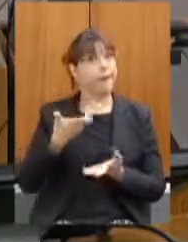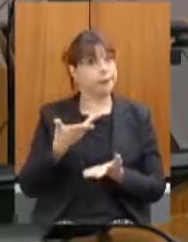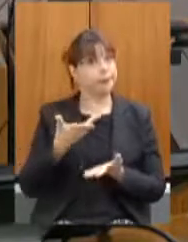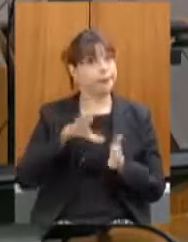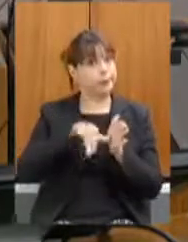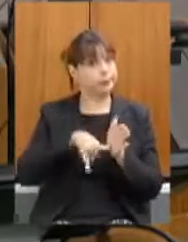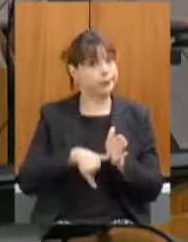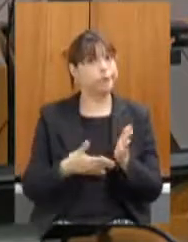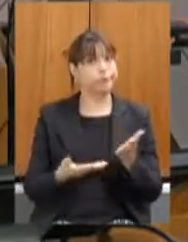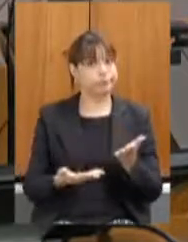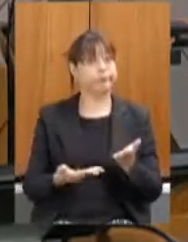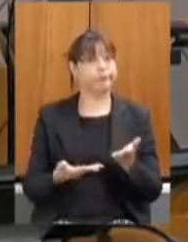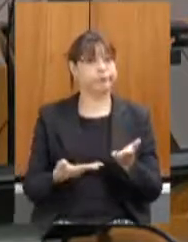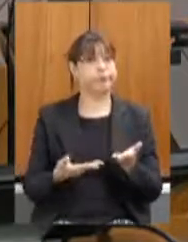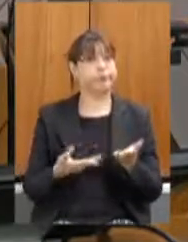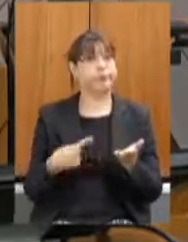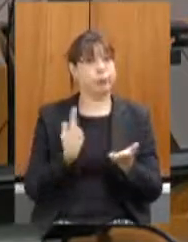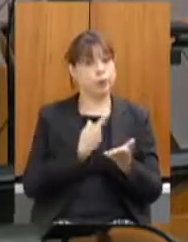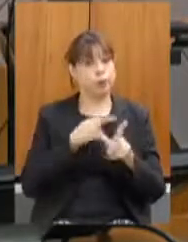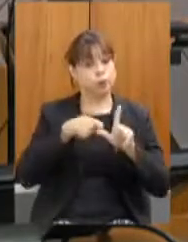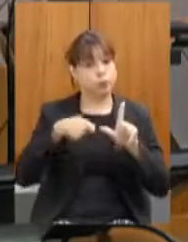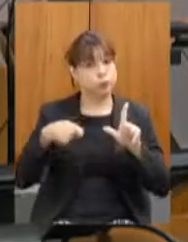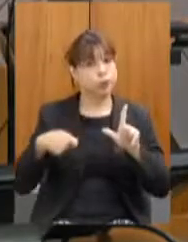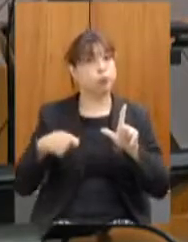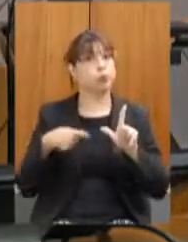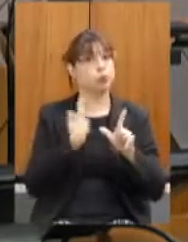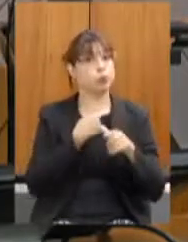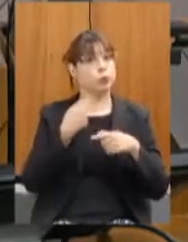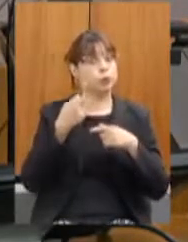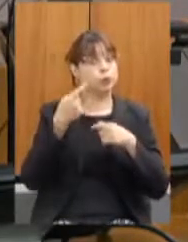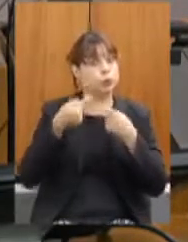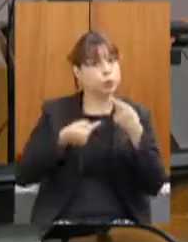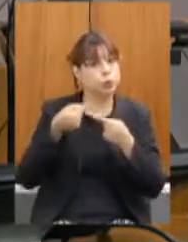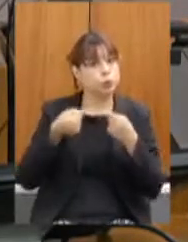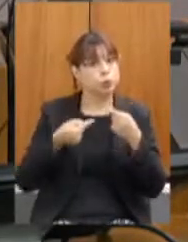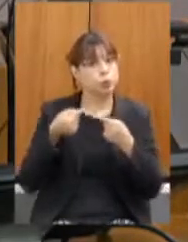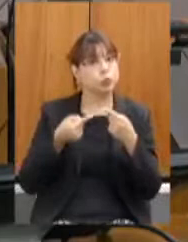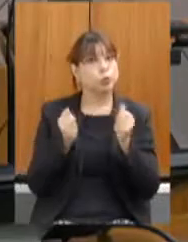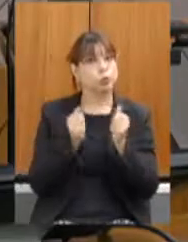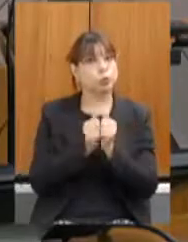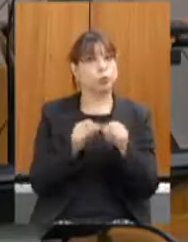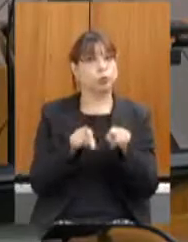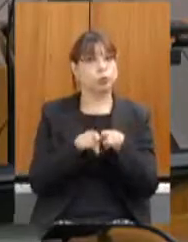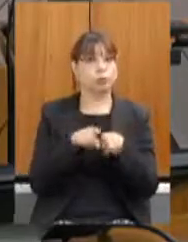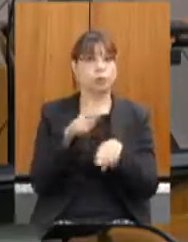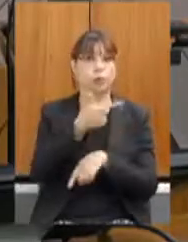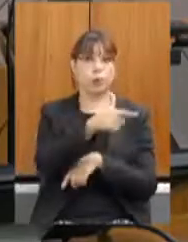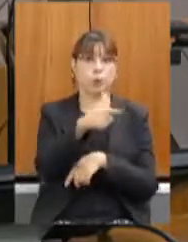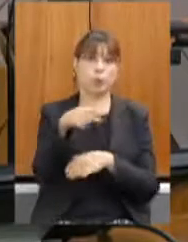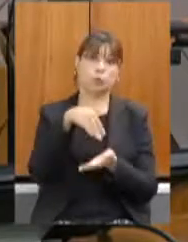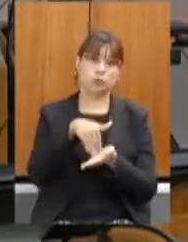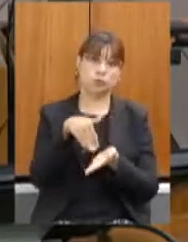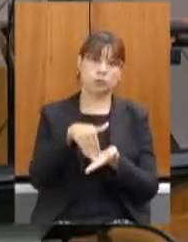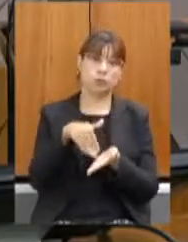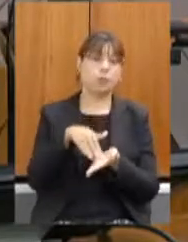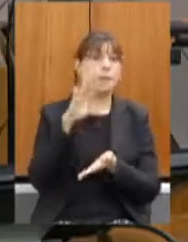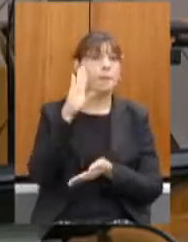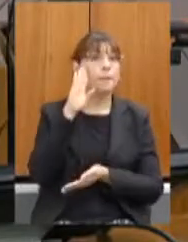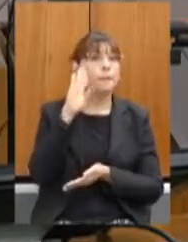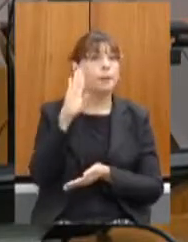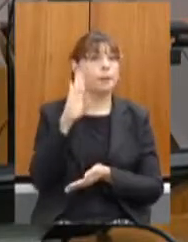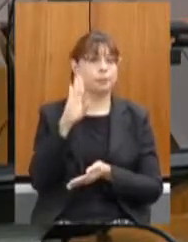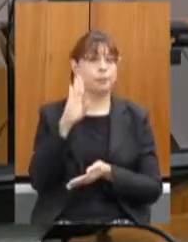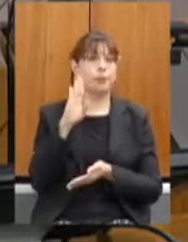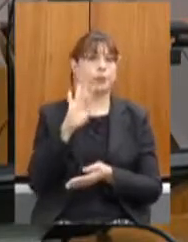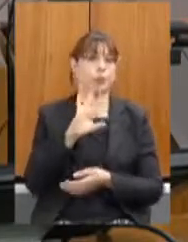uma logística que está sendo muito discutido inclusive com as demais secretarias principalmente a polícia